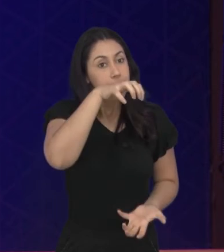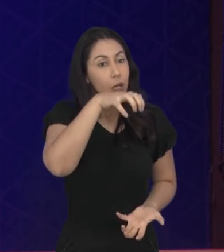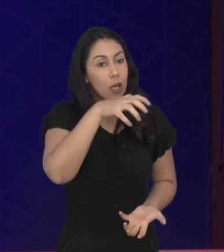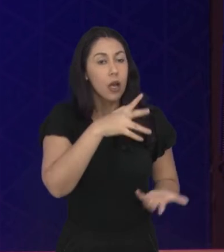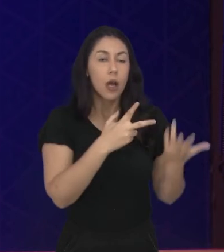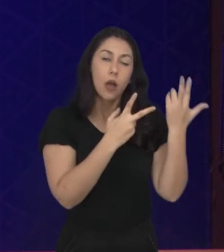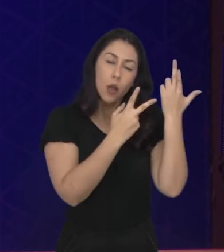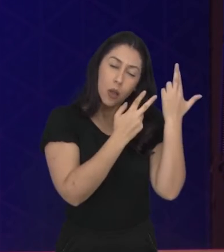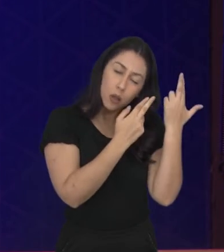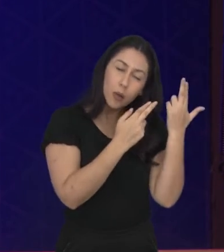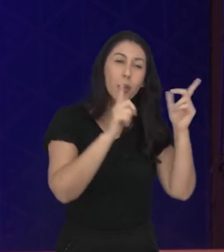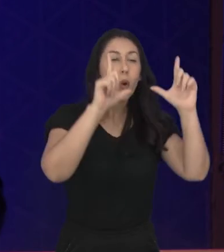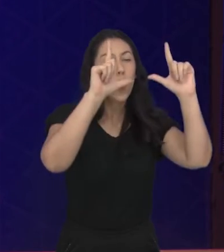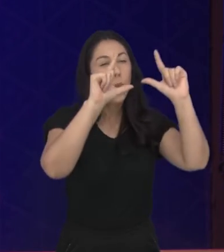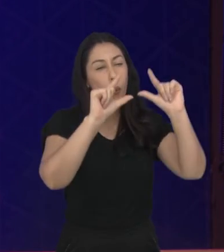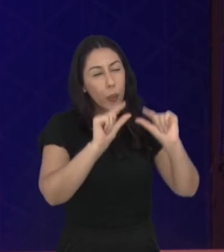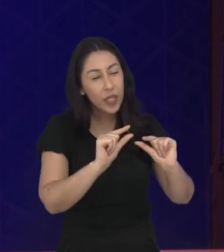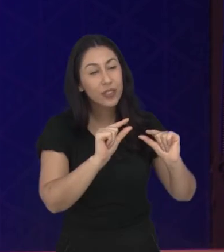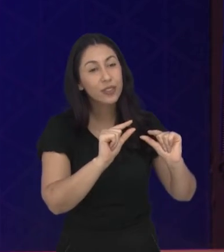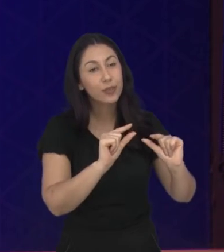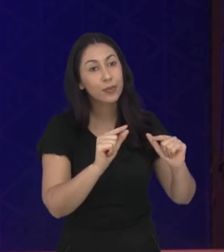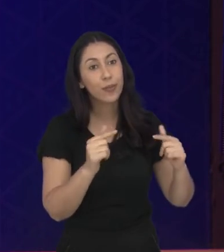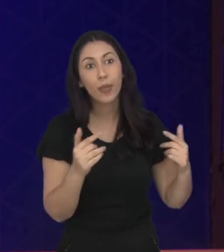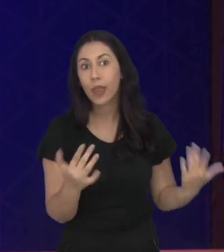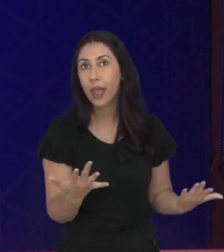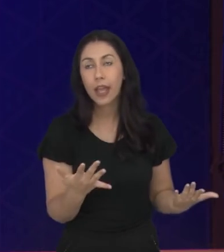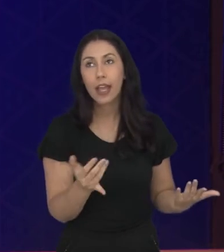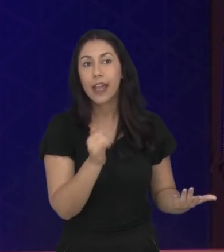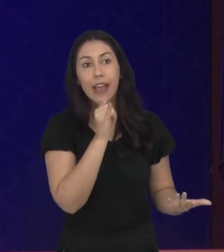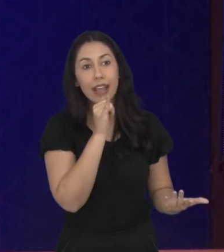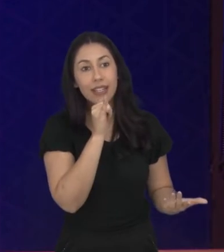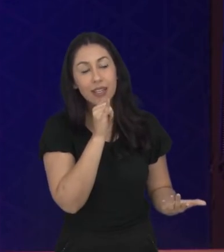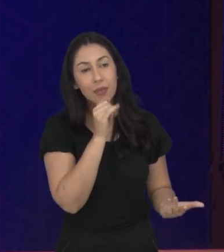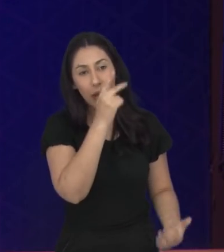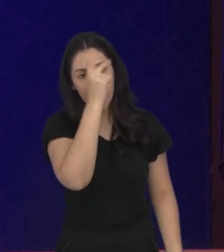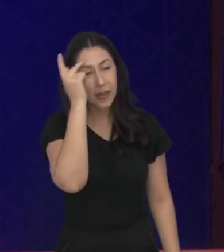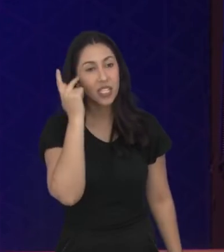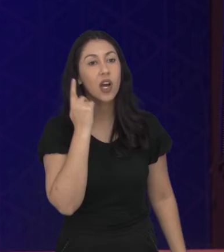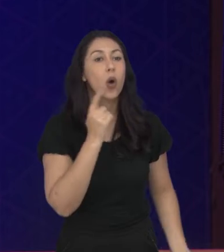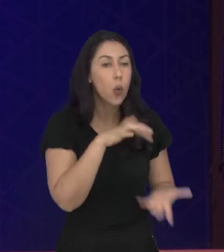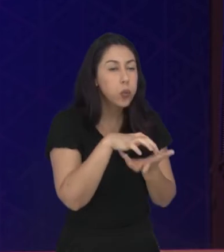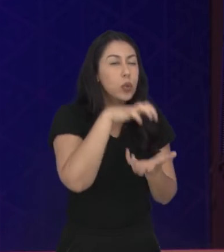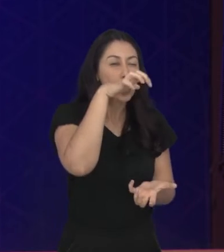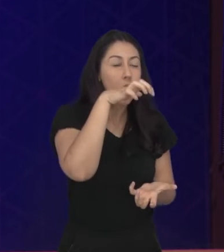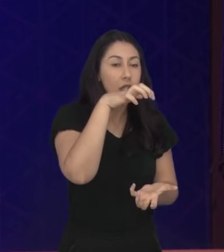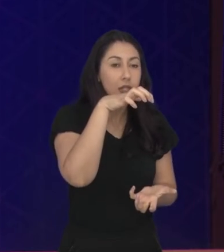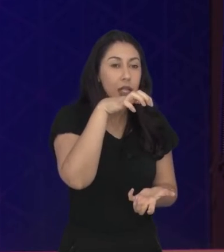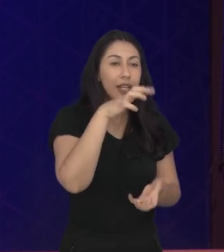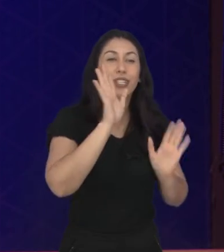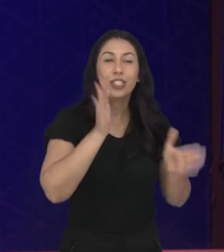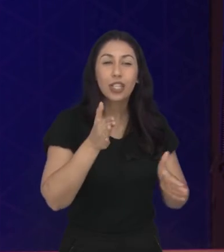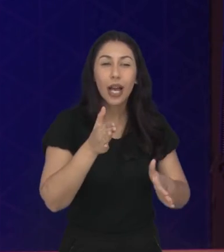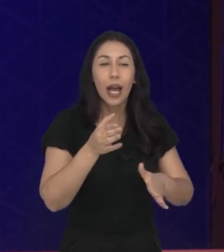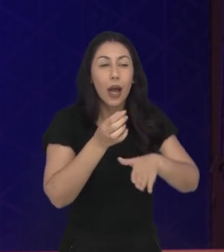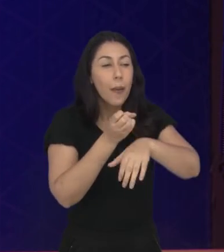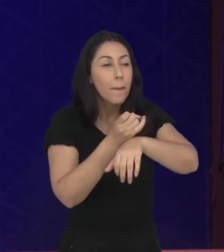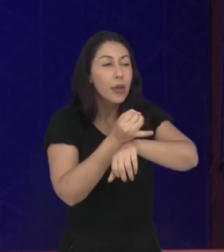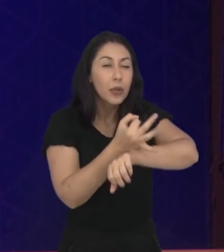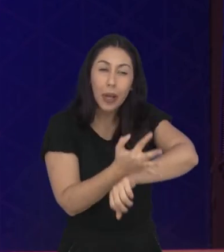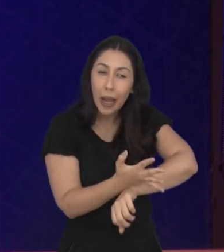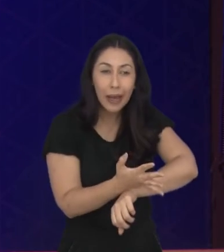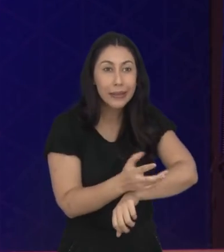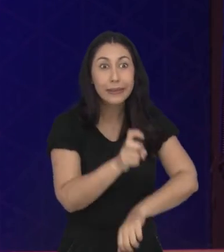também vai precisando de menos horas de sono. Então, aquela questão por exemplo, os mais velhos acordarem junto com o canto